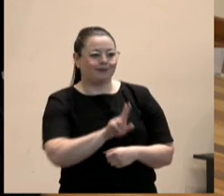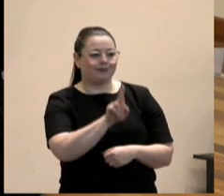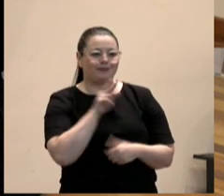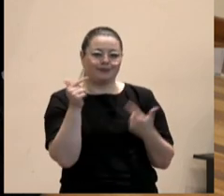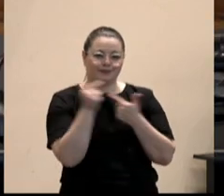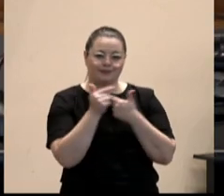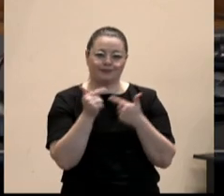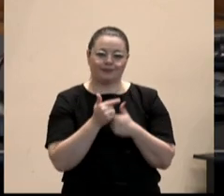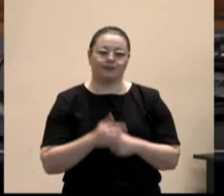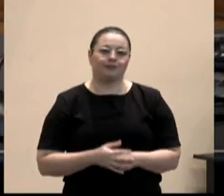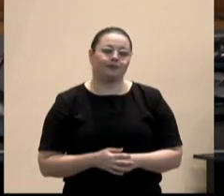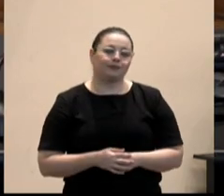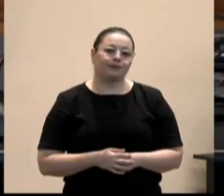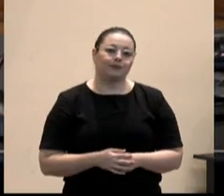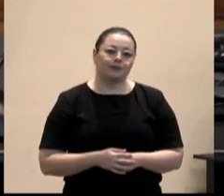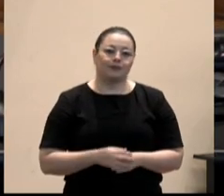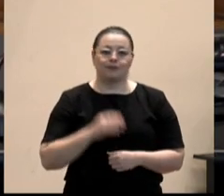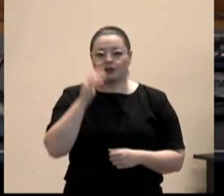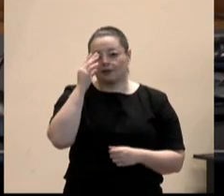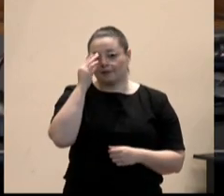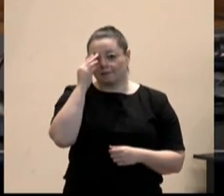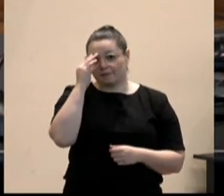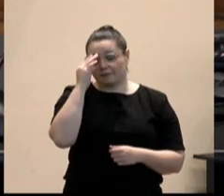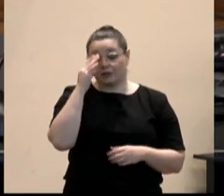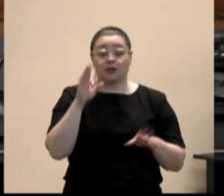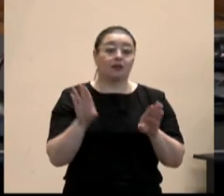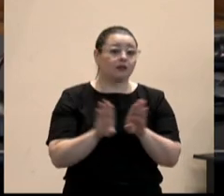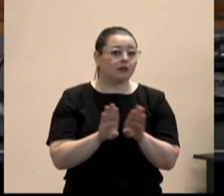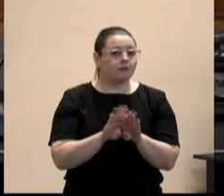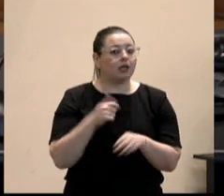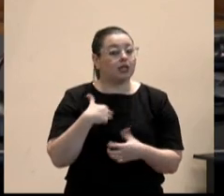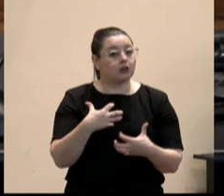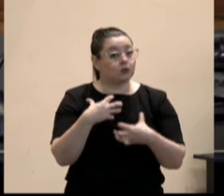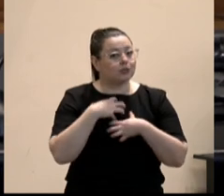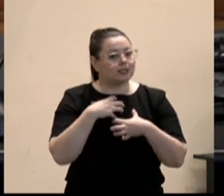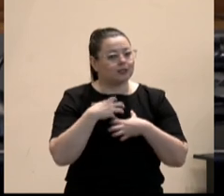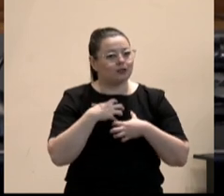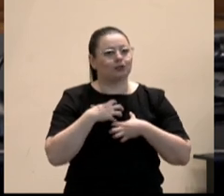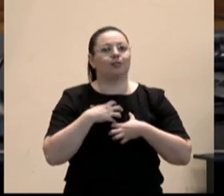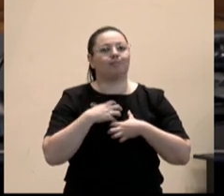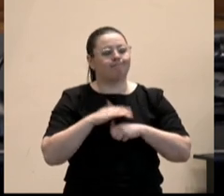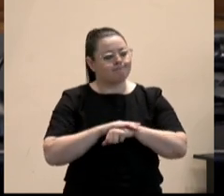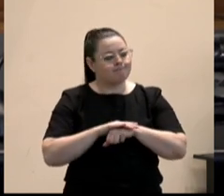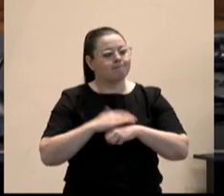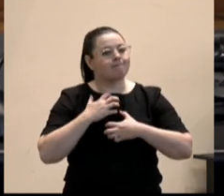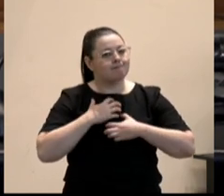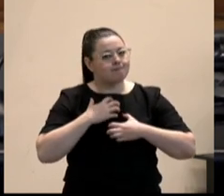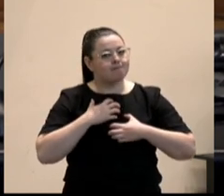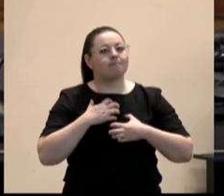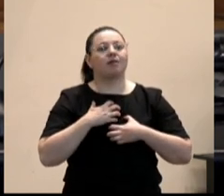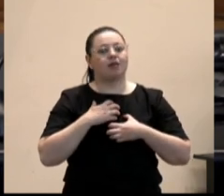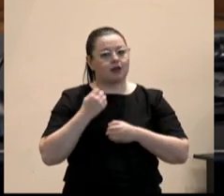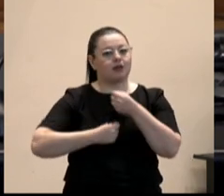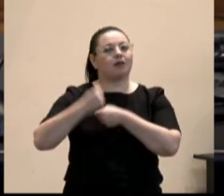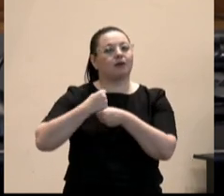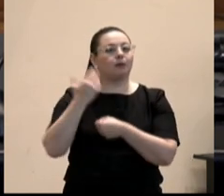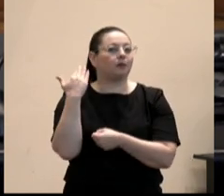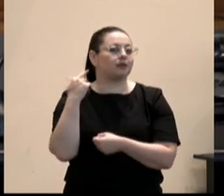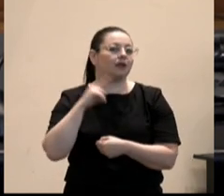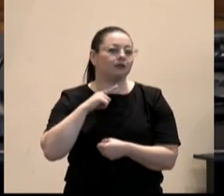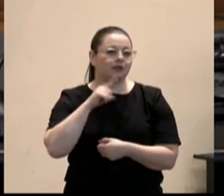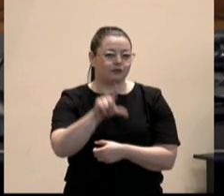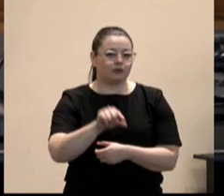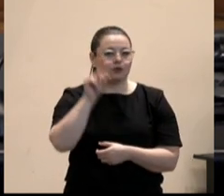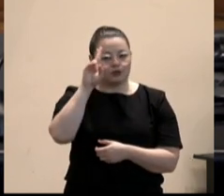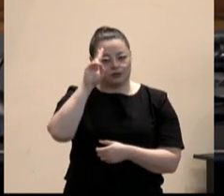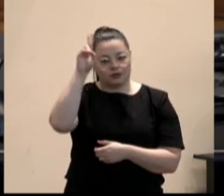Tem uma outra coisa que também eu senti muito na pele o ano passado, quando teve eleição de diretores aqui no Estado.